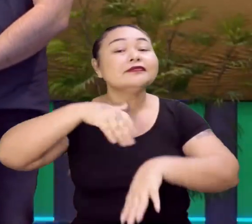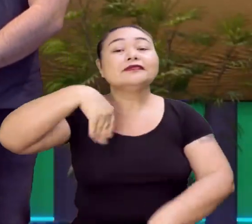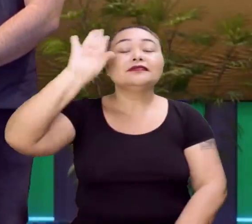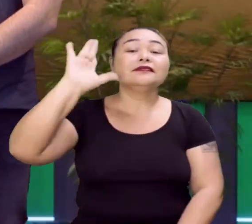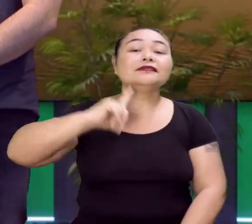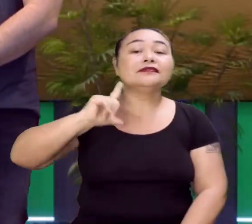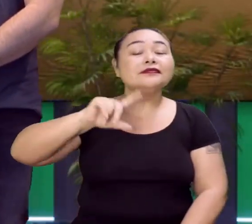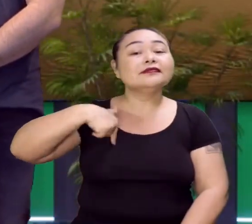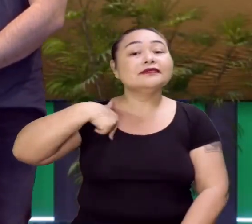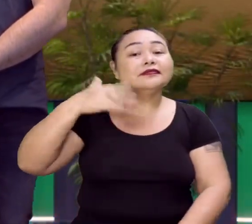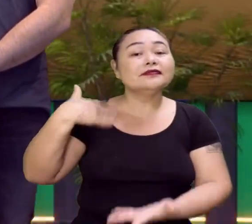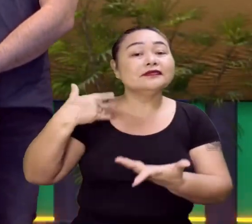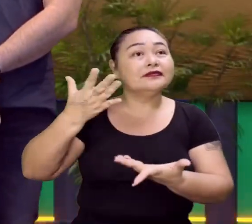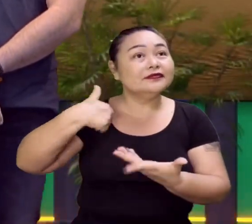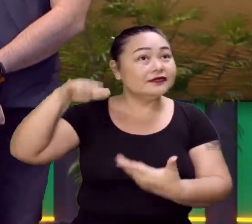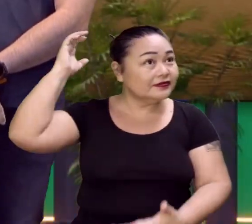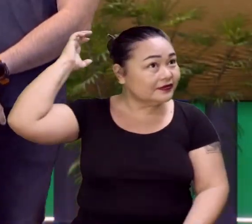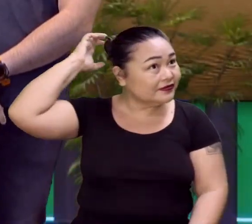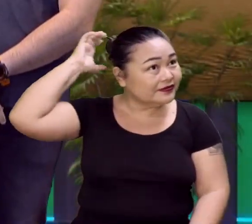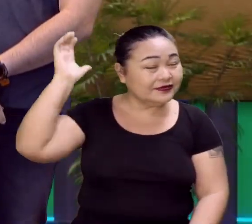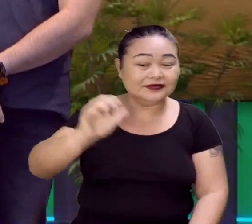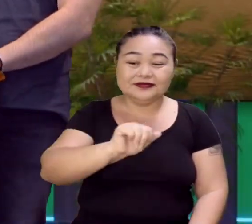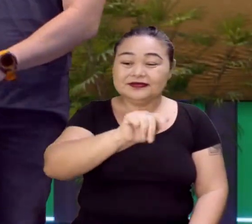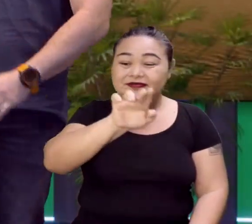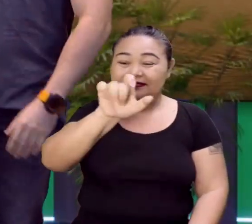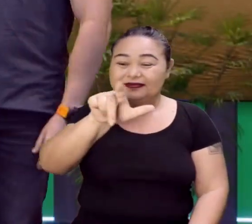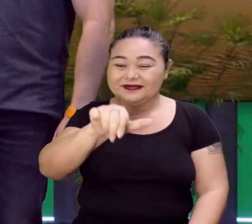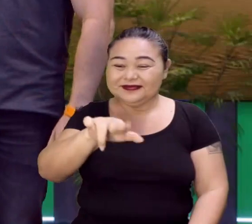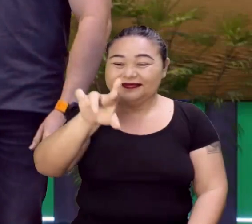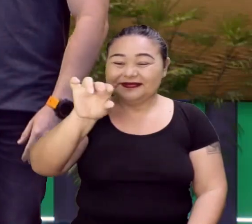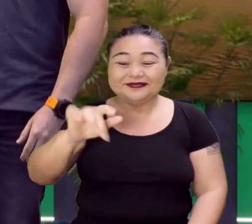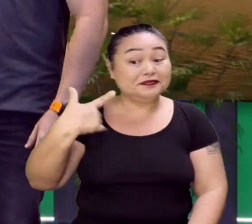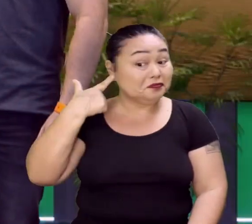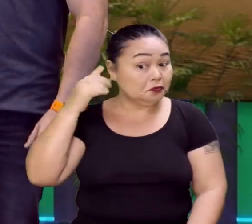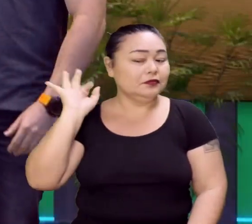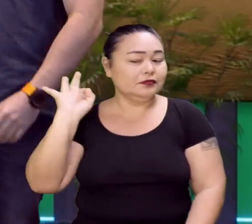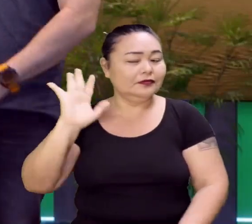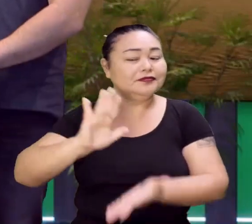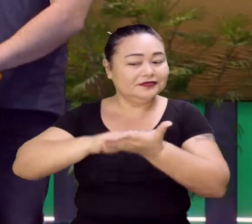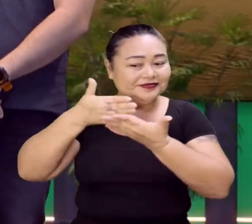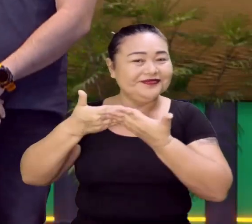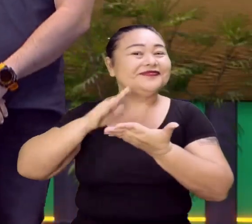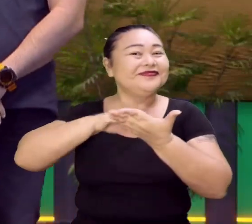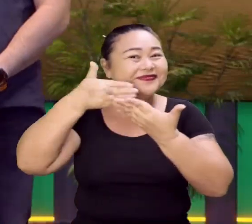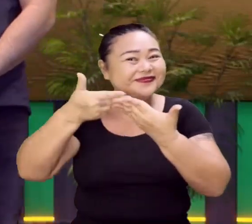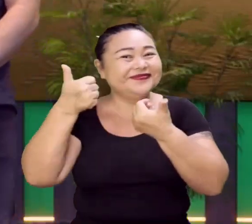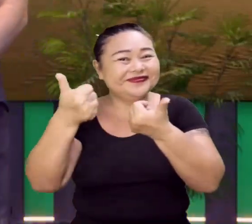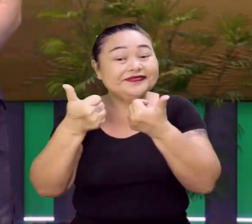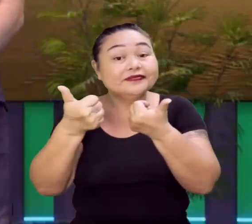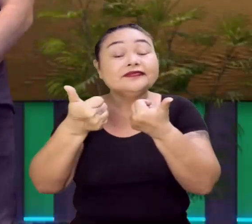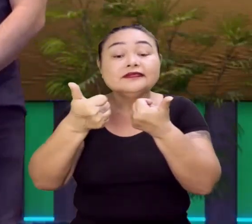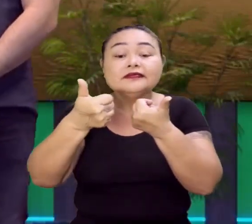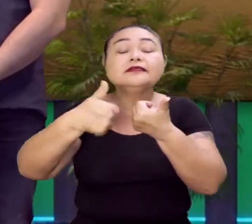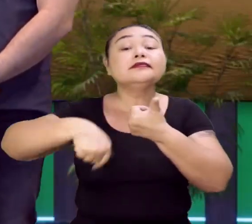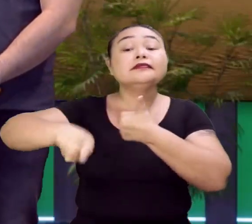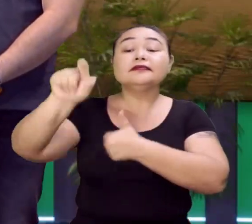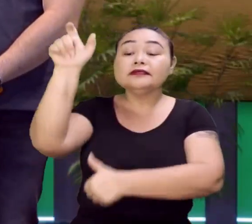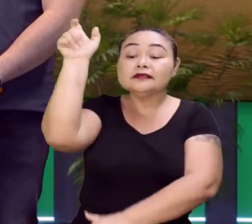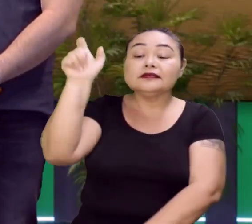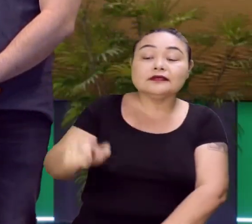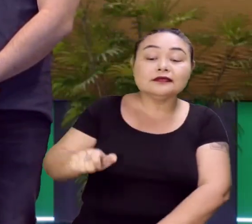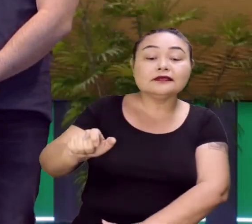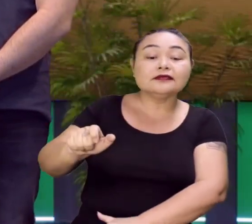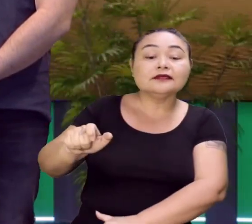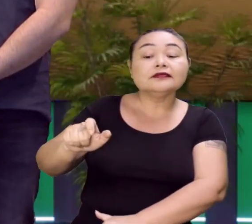mais? Nossa querida Aldelinda. Que é Olha só. top de linha essa Top intérprete. de linha essa intérprete. E o ator